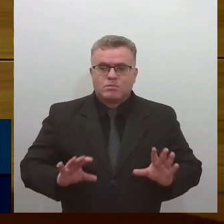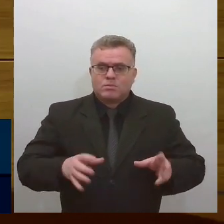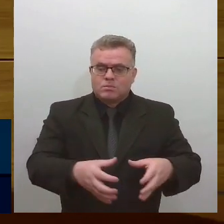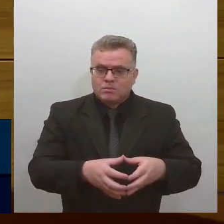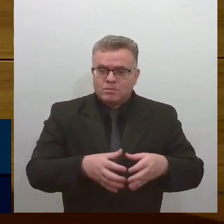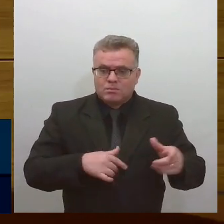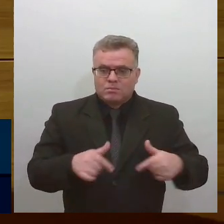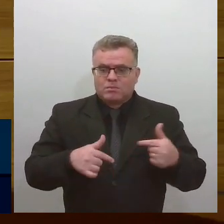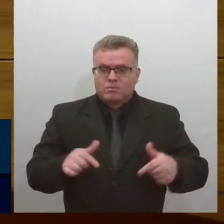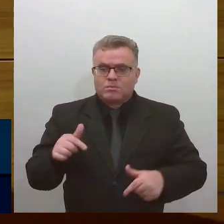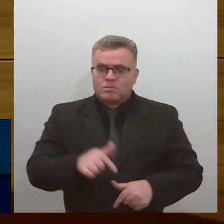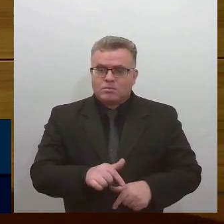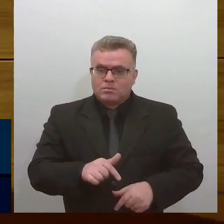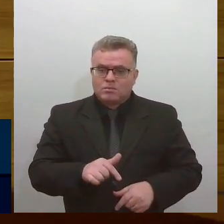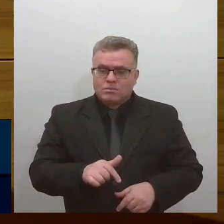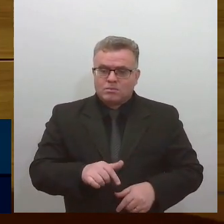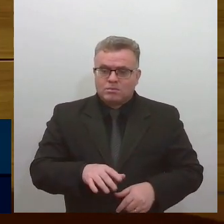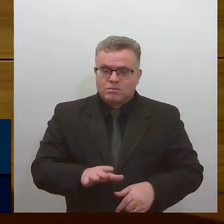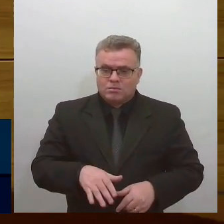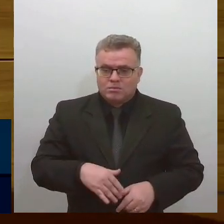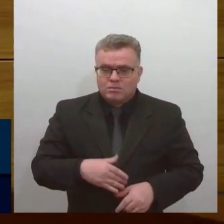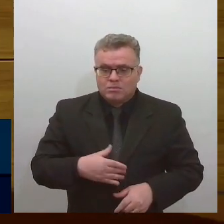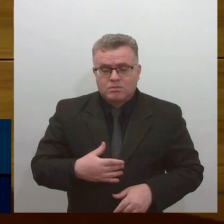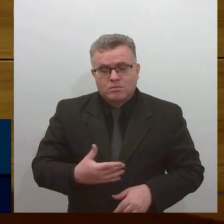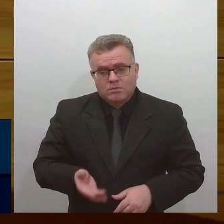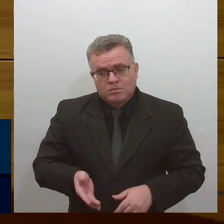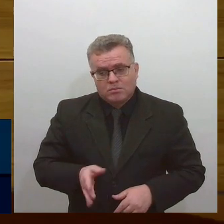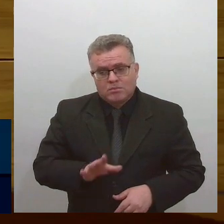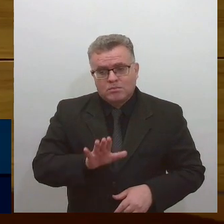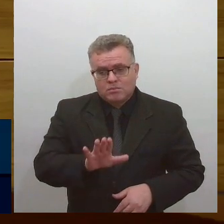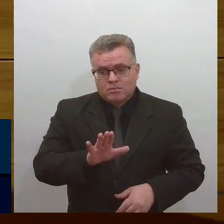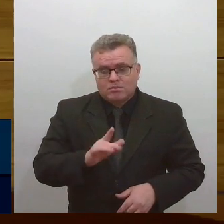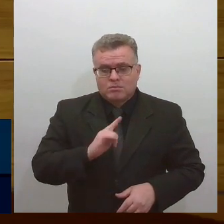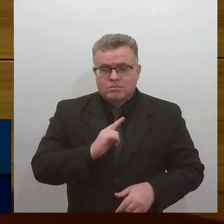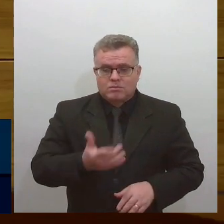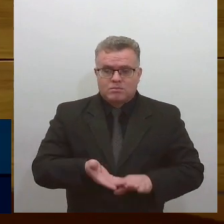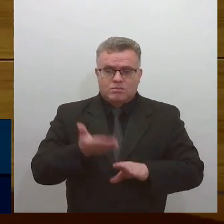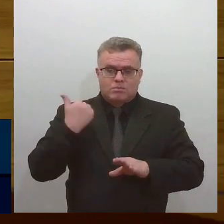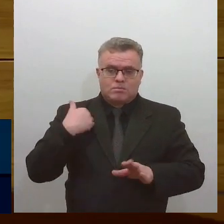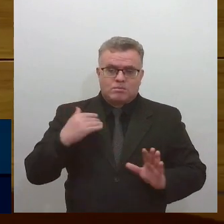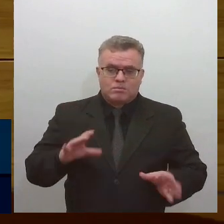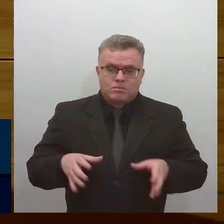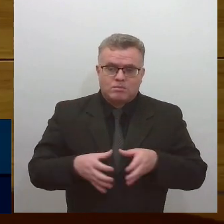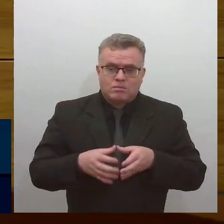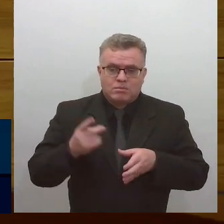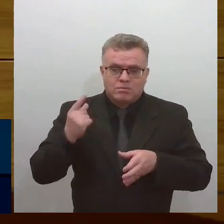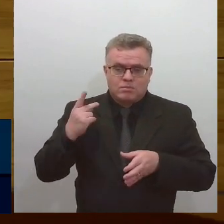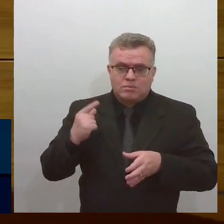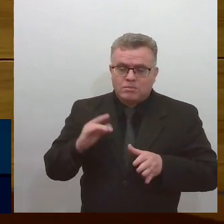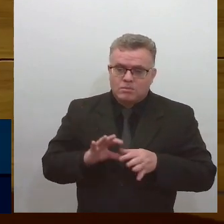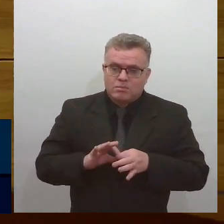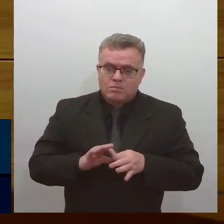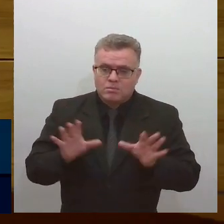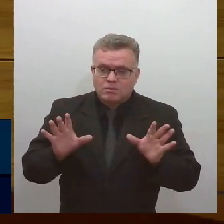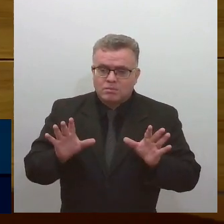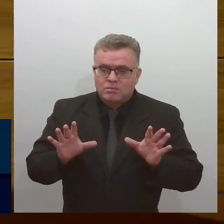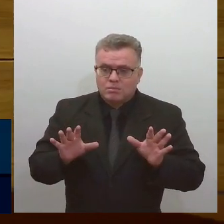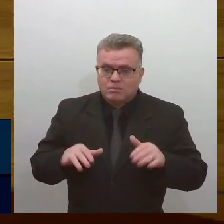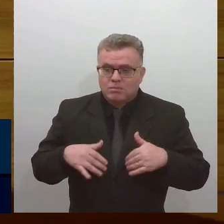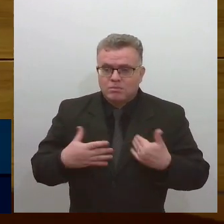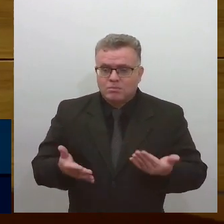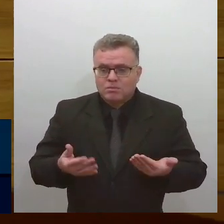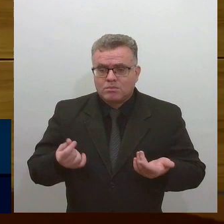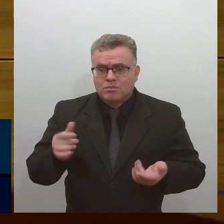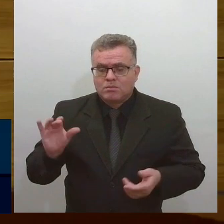denit à disposição como tiveram aqui a turma toda do denit à disposição na gestão passada e não tinha dinheiro